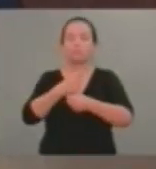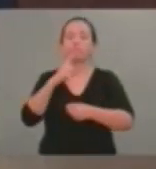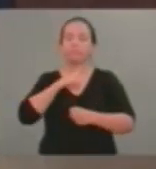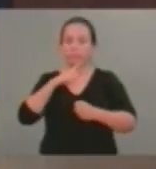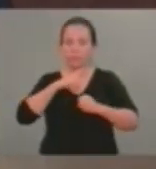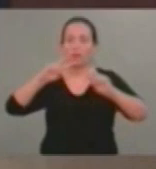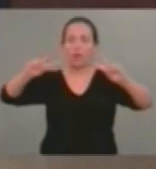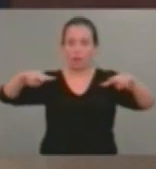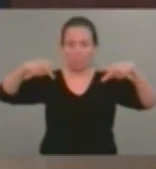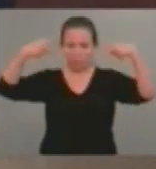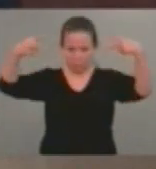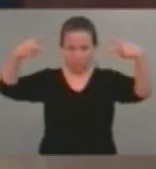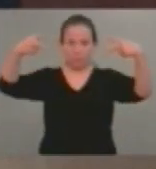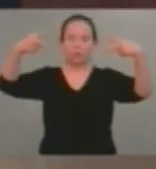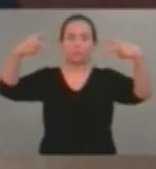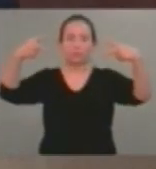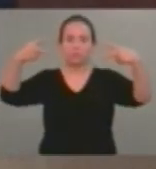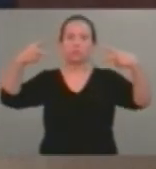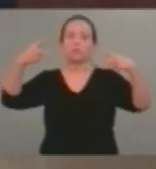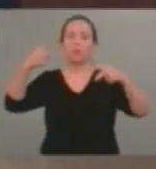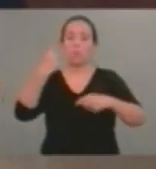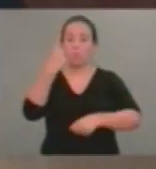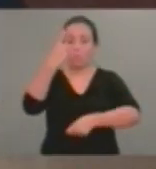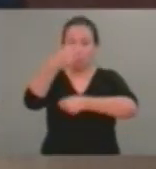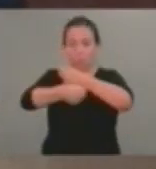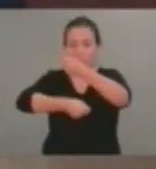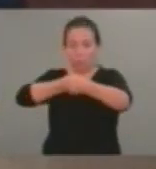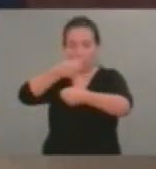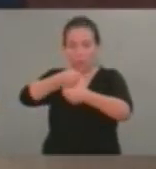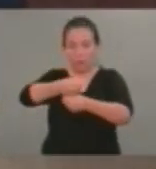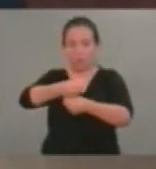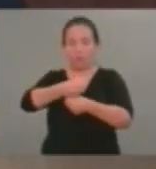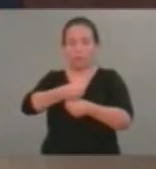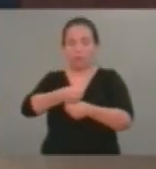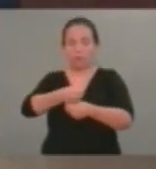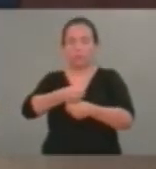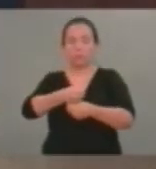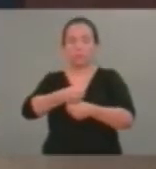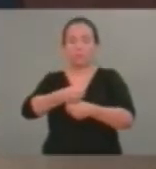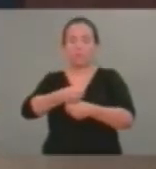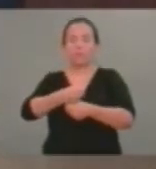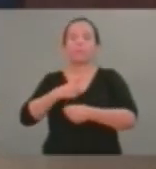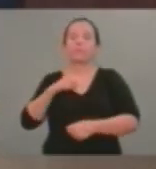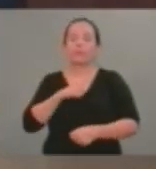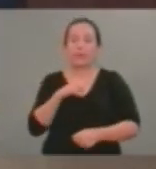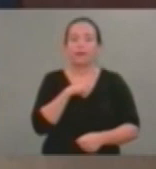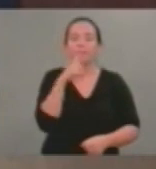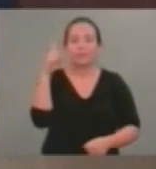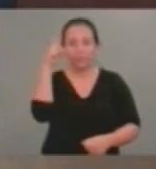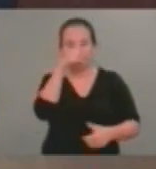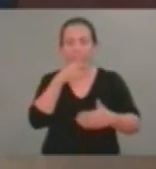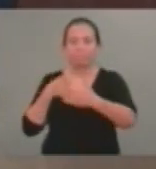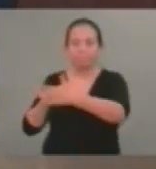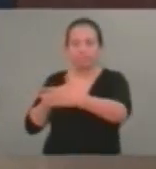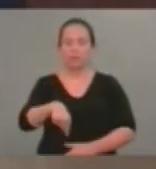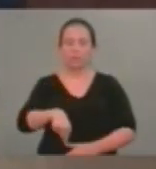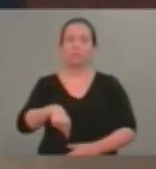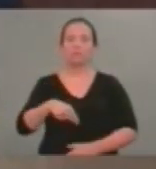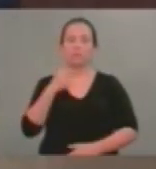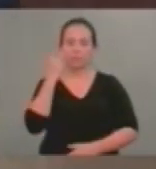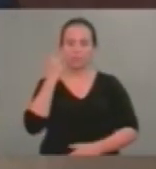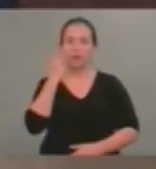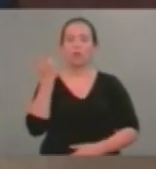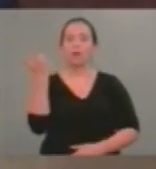arrecadação nominal cresceu, mesmo em um ano em que se pregou uma dificuldade, uma necessidade. E